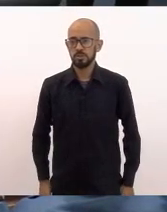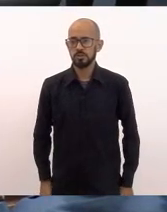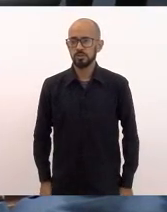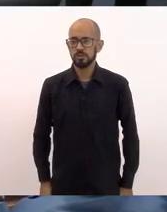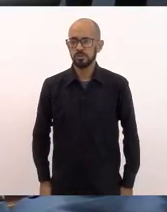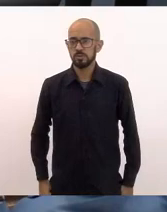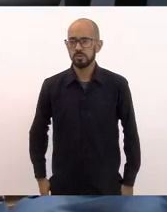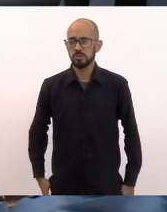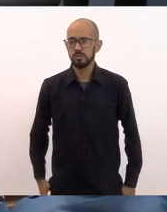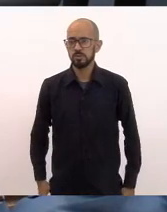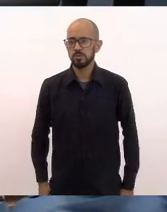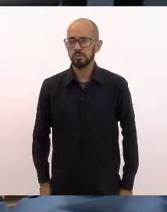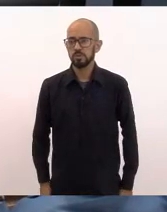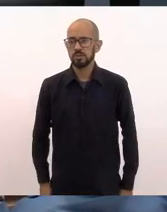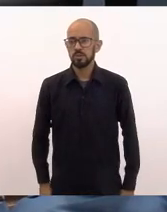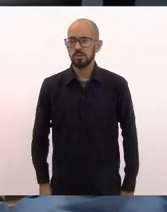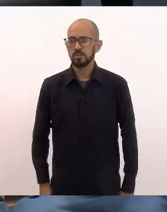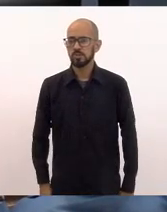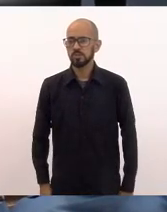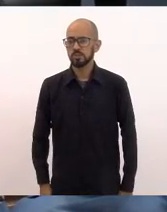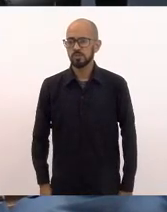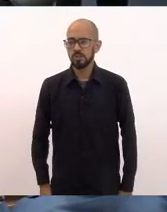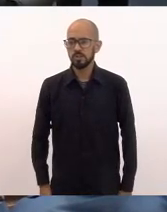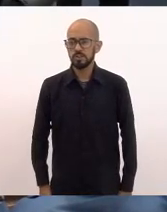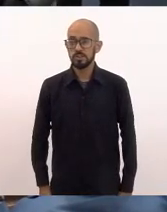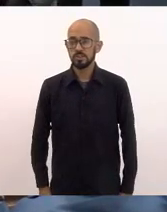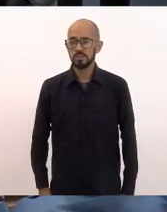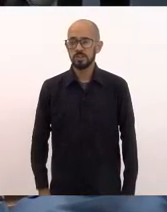Senhor presidente, quero me inscrever para declarar a voto.